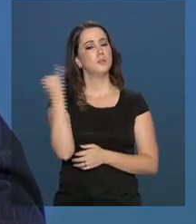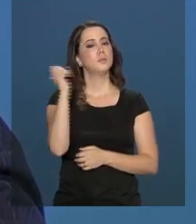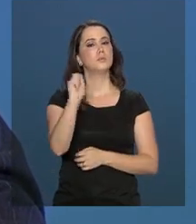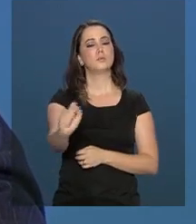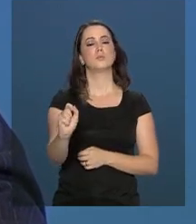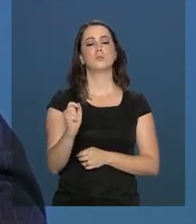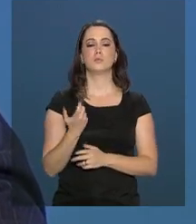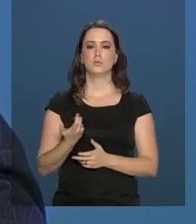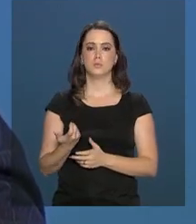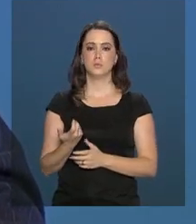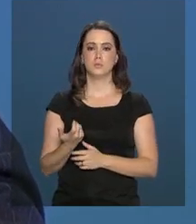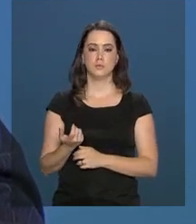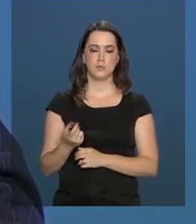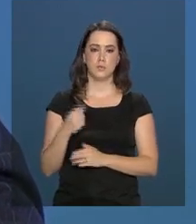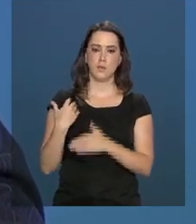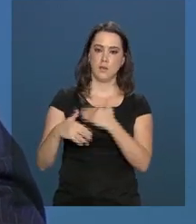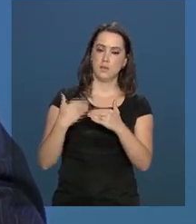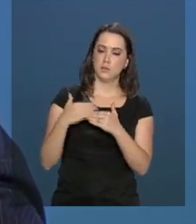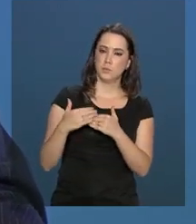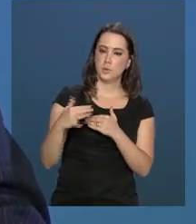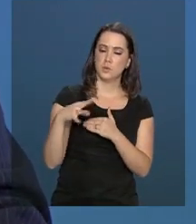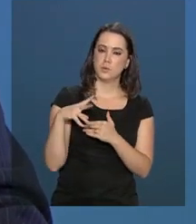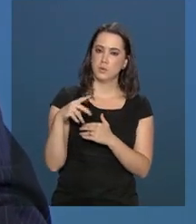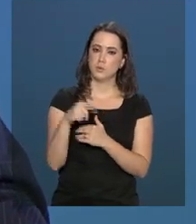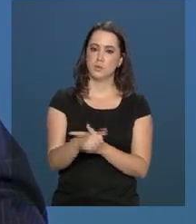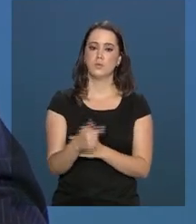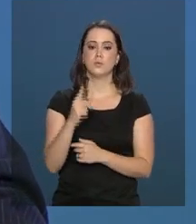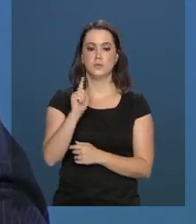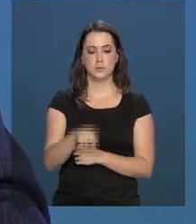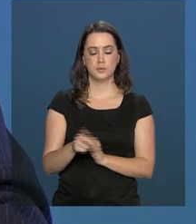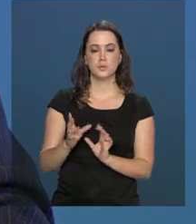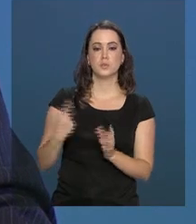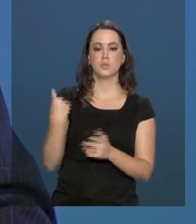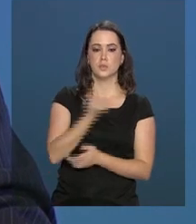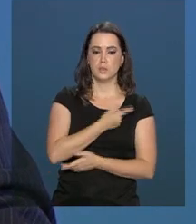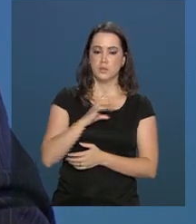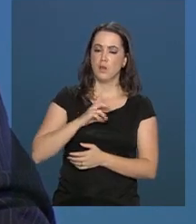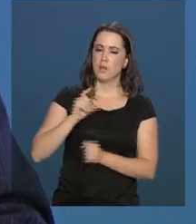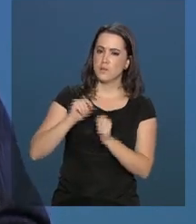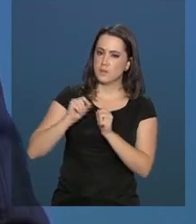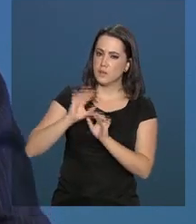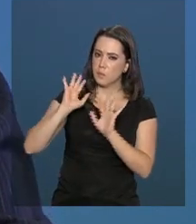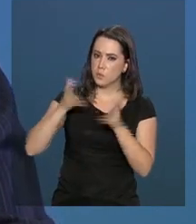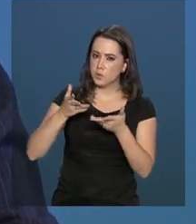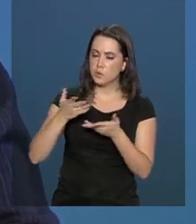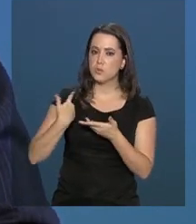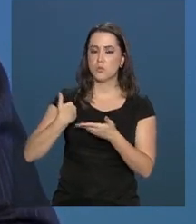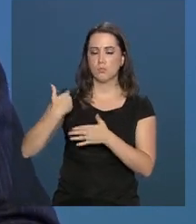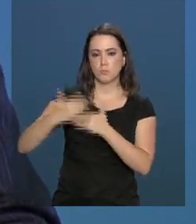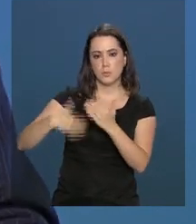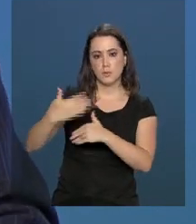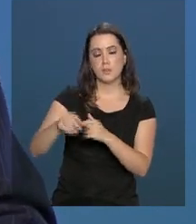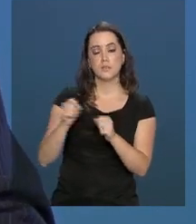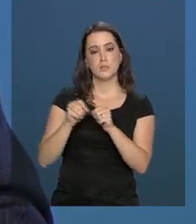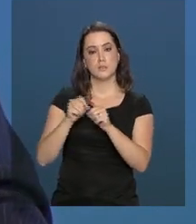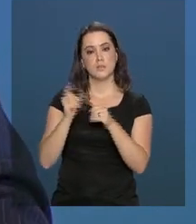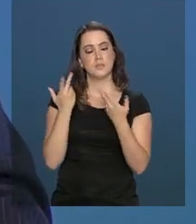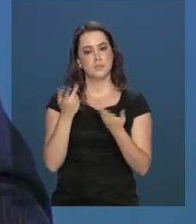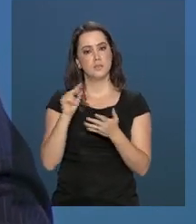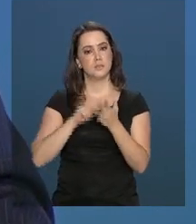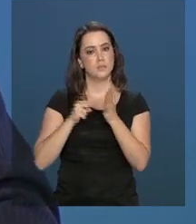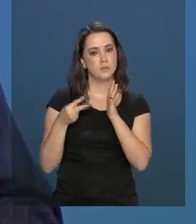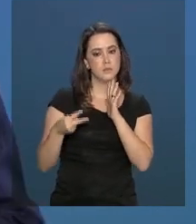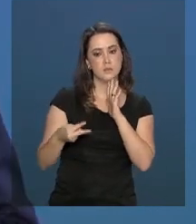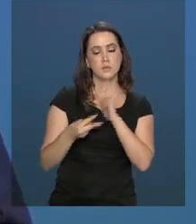esse esse processo todo o conjunto de todas as rodadas que nós já fizemos e e já estamos programando fazer vai significar